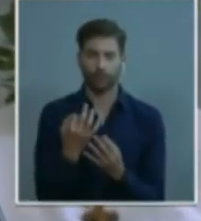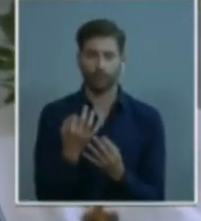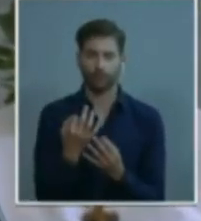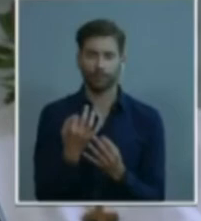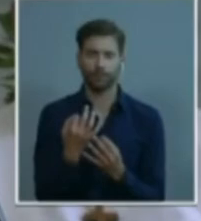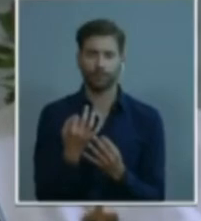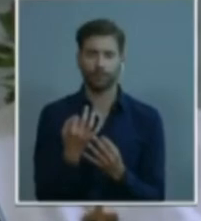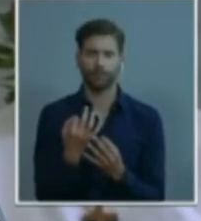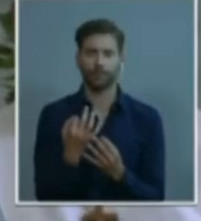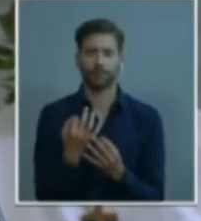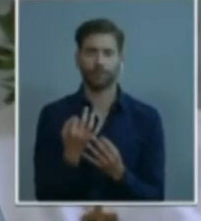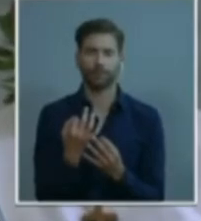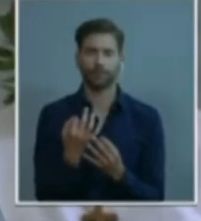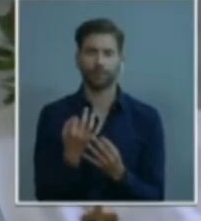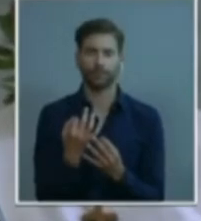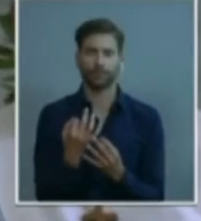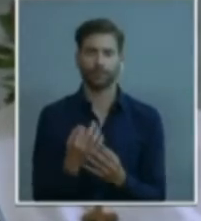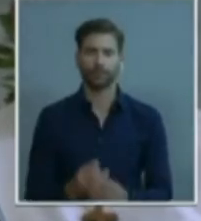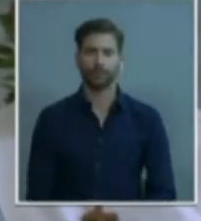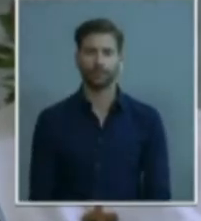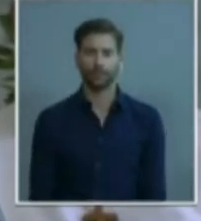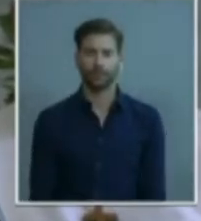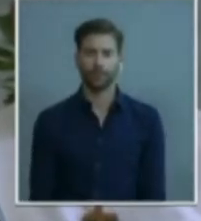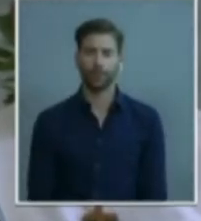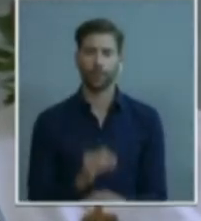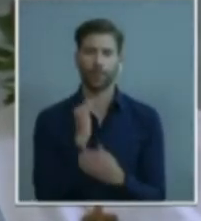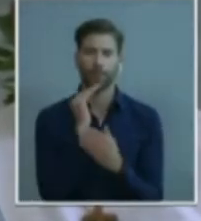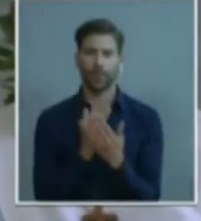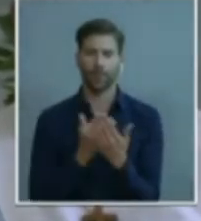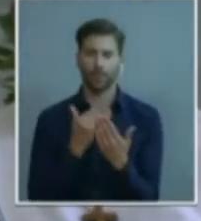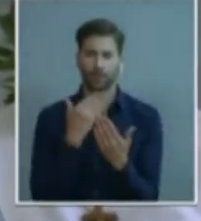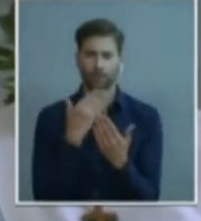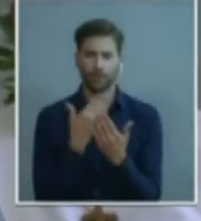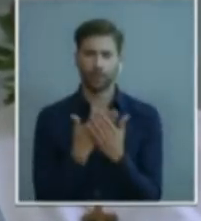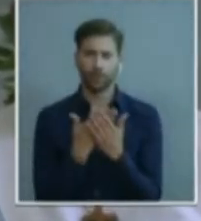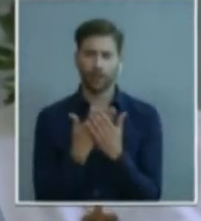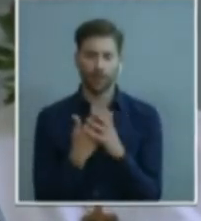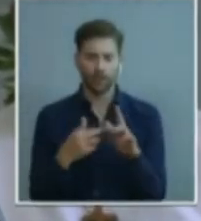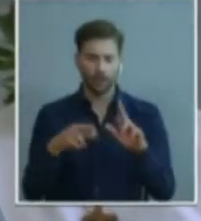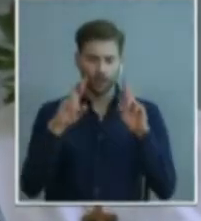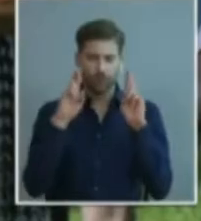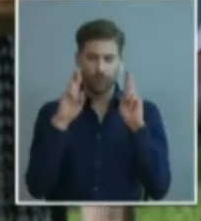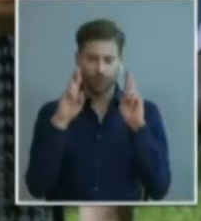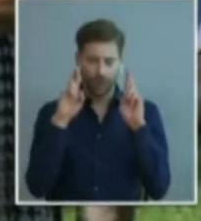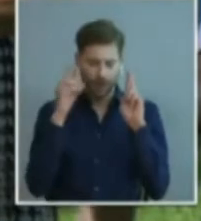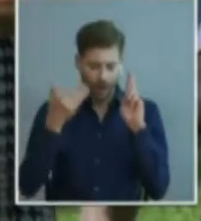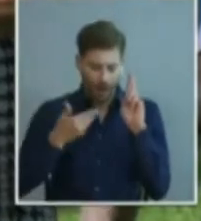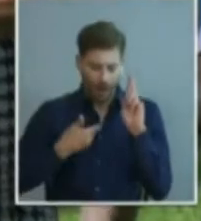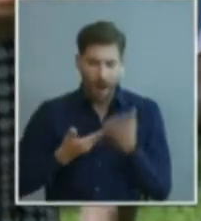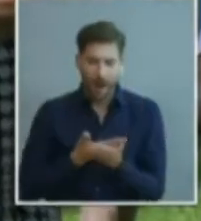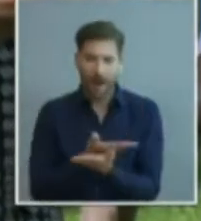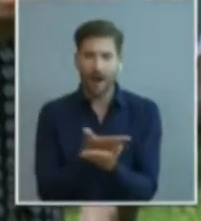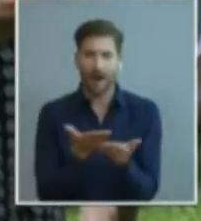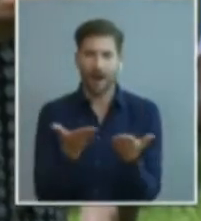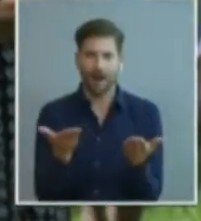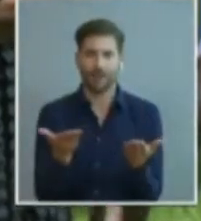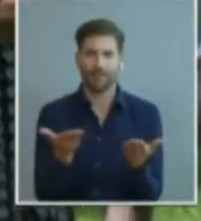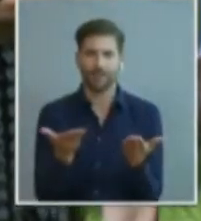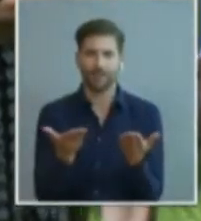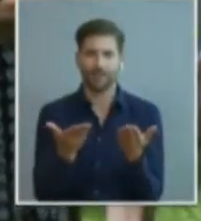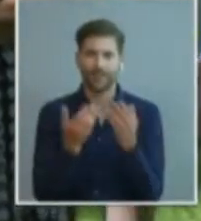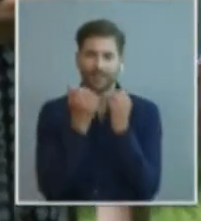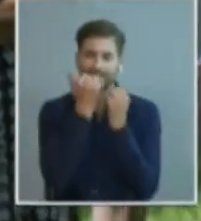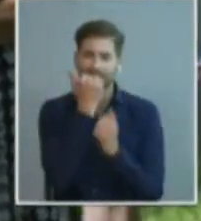provocou uma explosão de esperança, de contentamento,